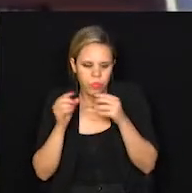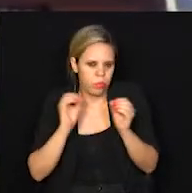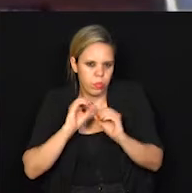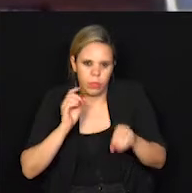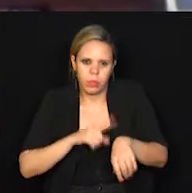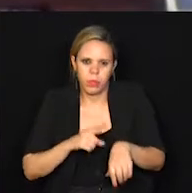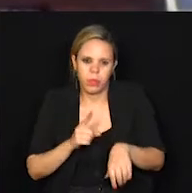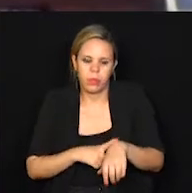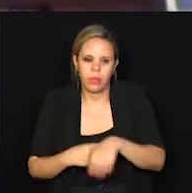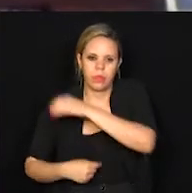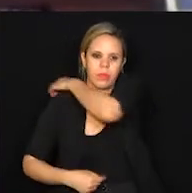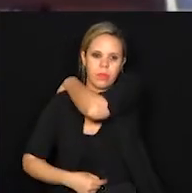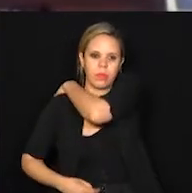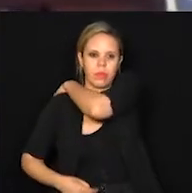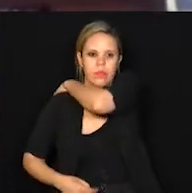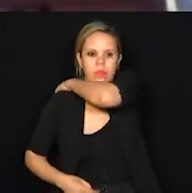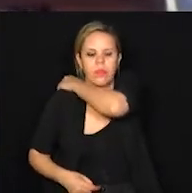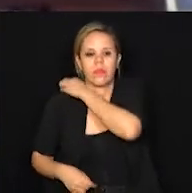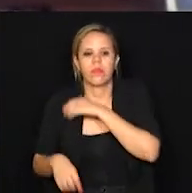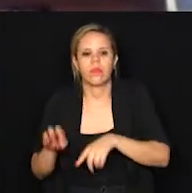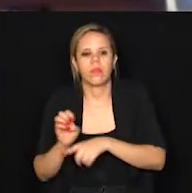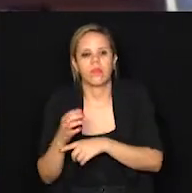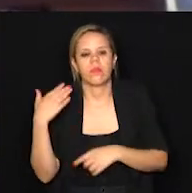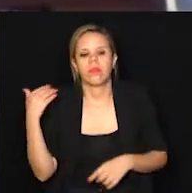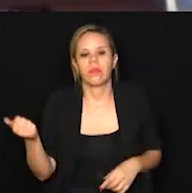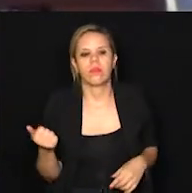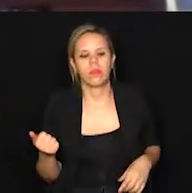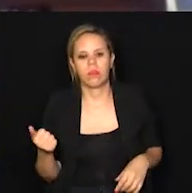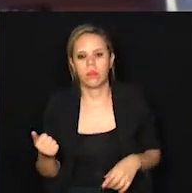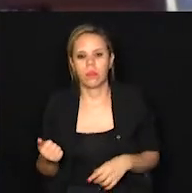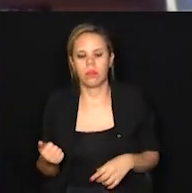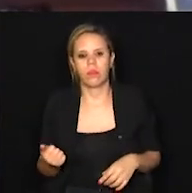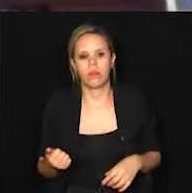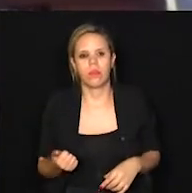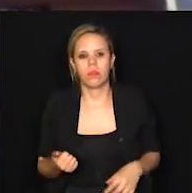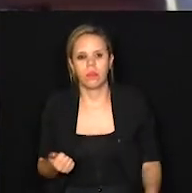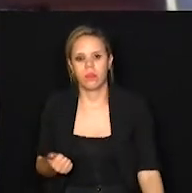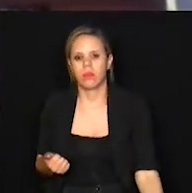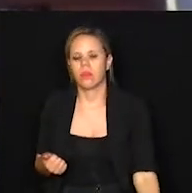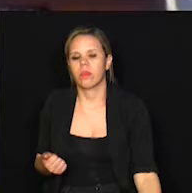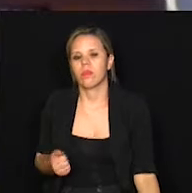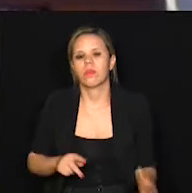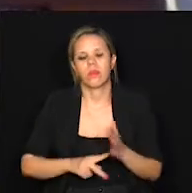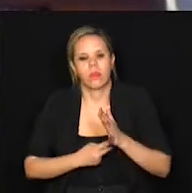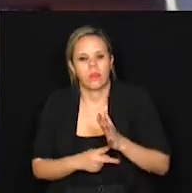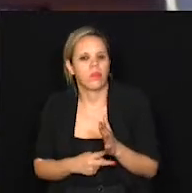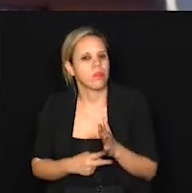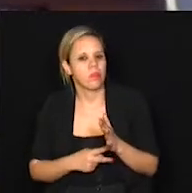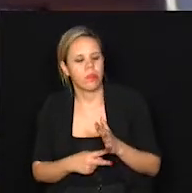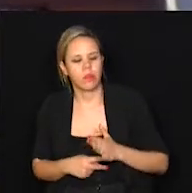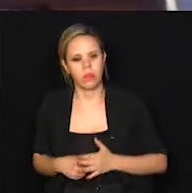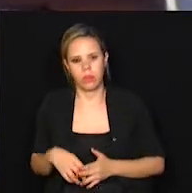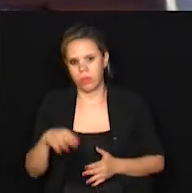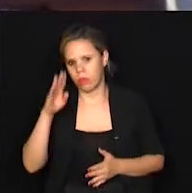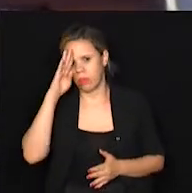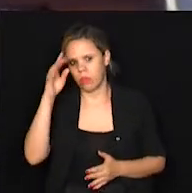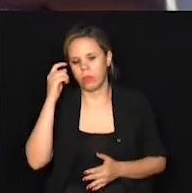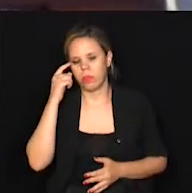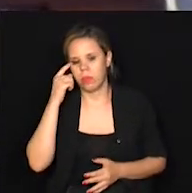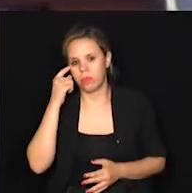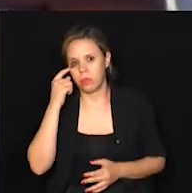nos chamou. Quando o Estado chamou o lado patronal, chegou a chamar os sindicatos patronais da rede privada. e